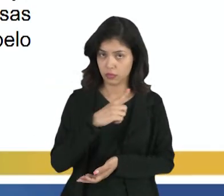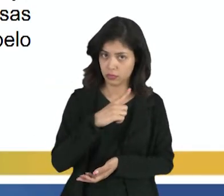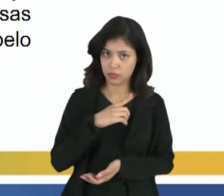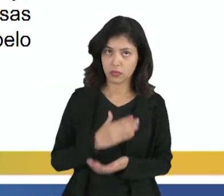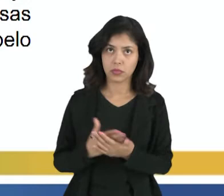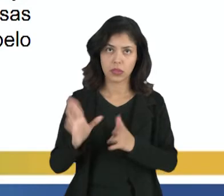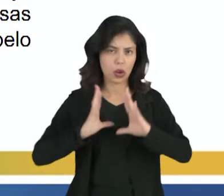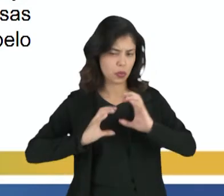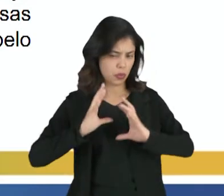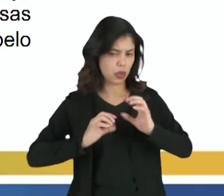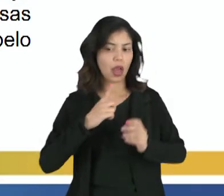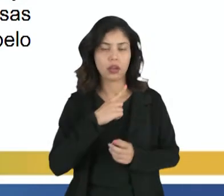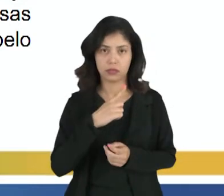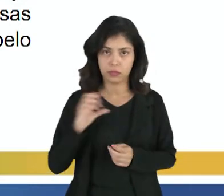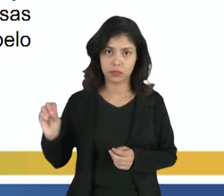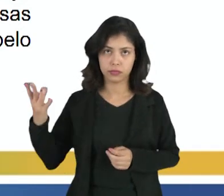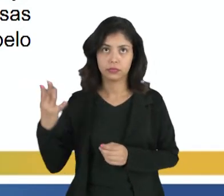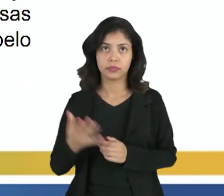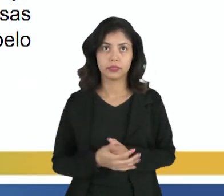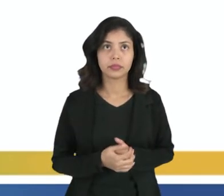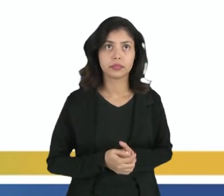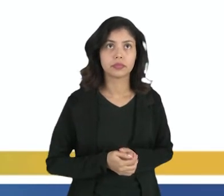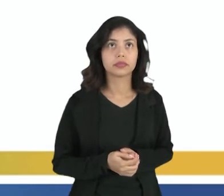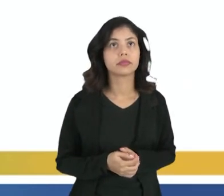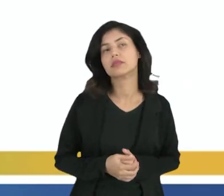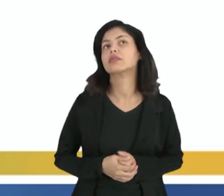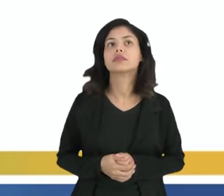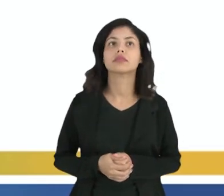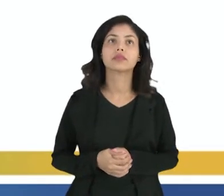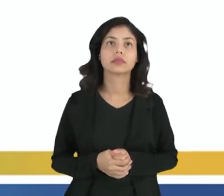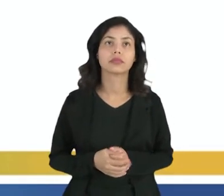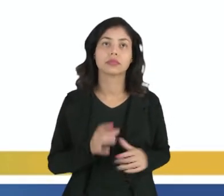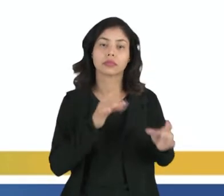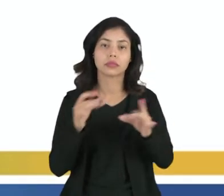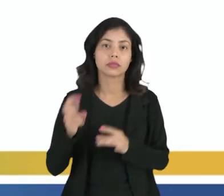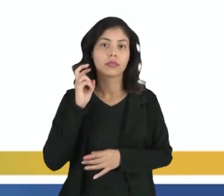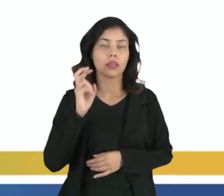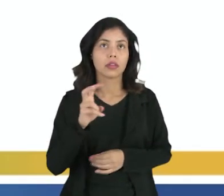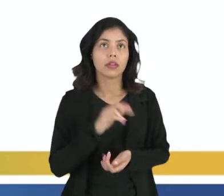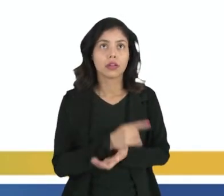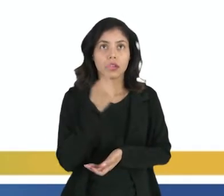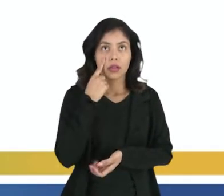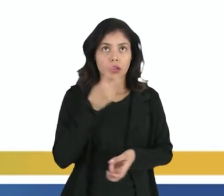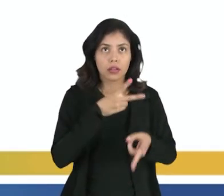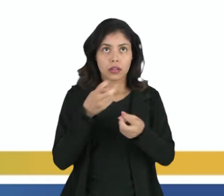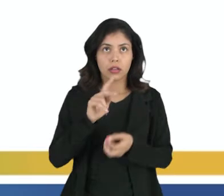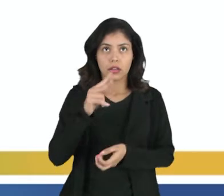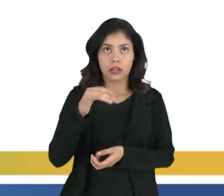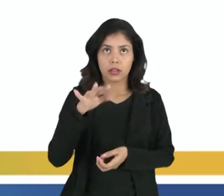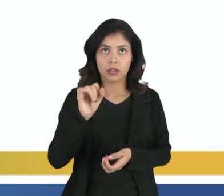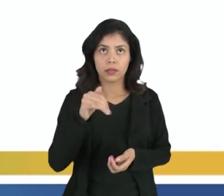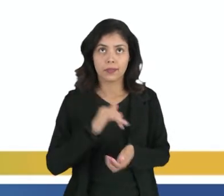pouco do conflito que ocorre na trama. Dica 5. Verifique se as